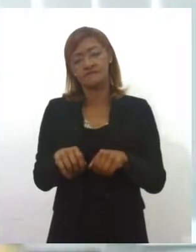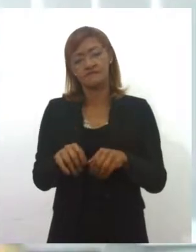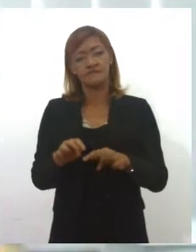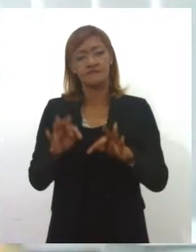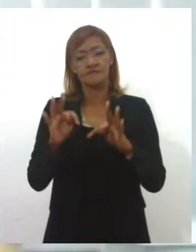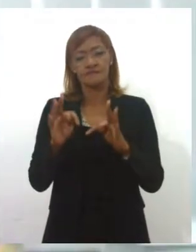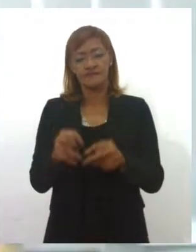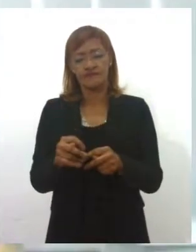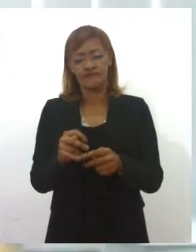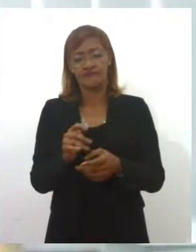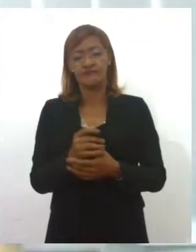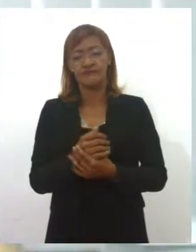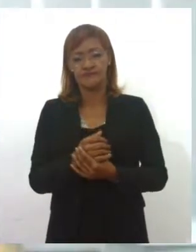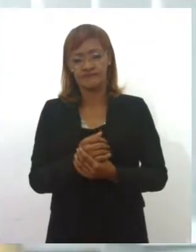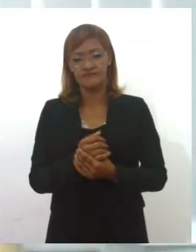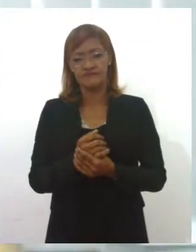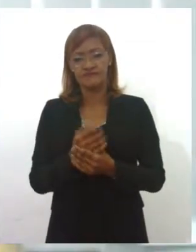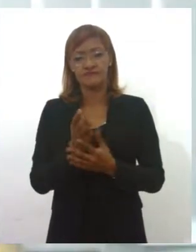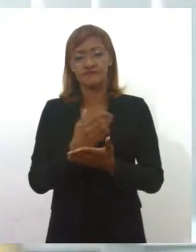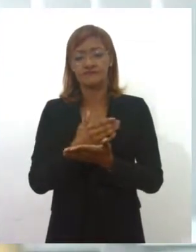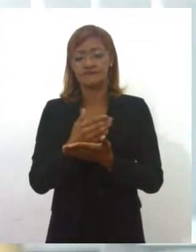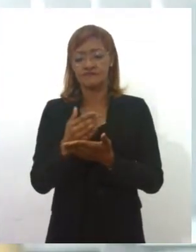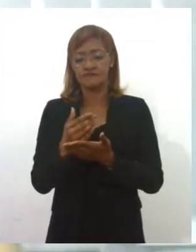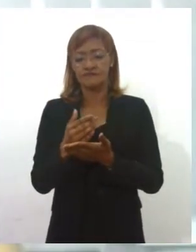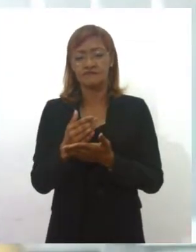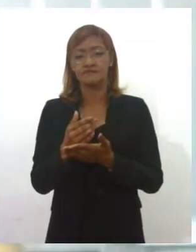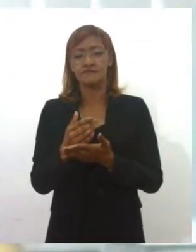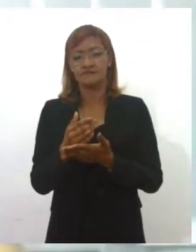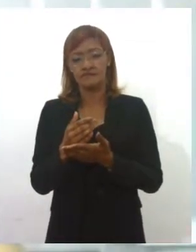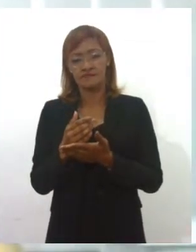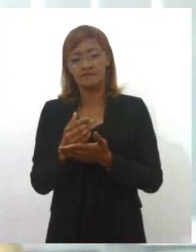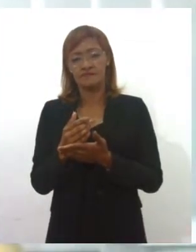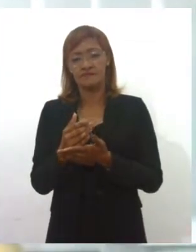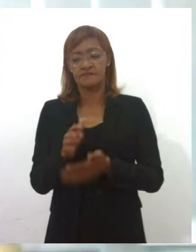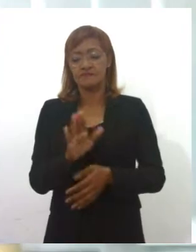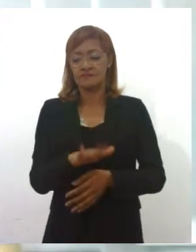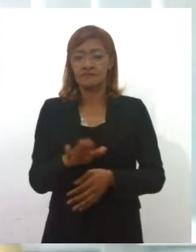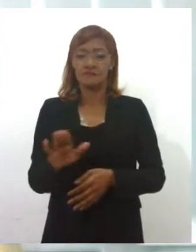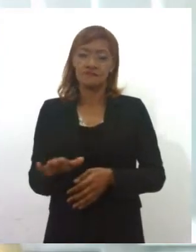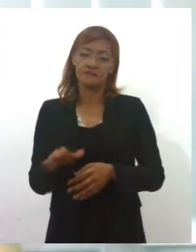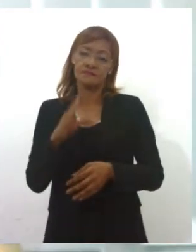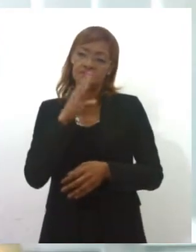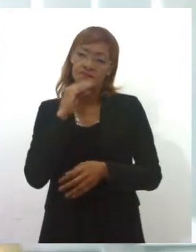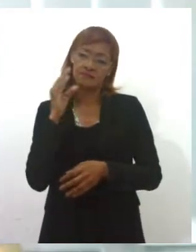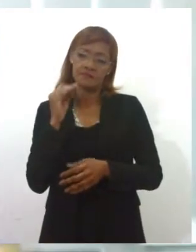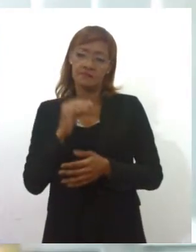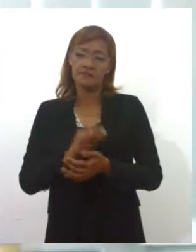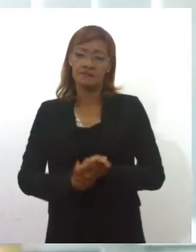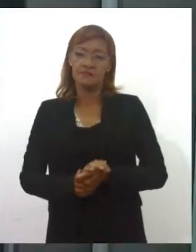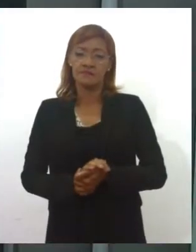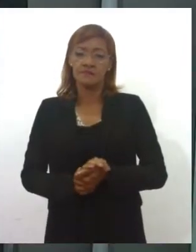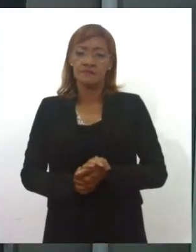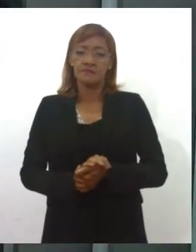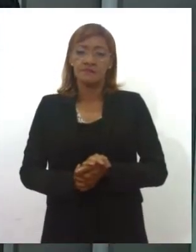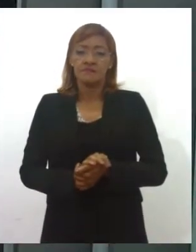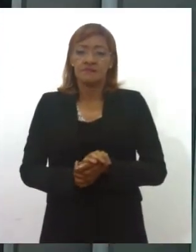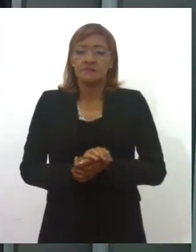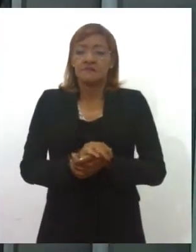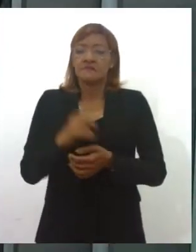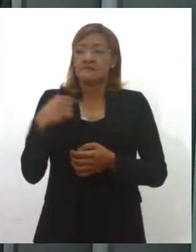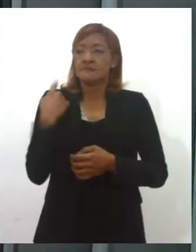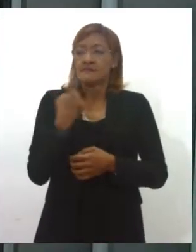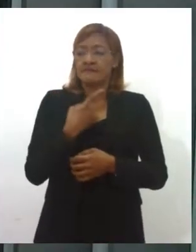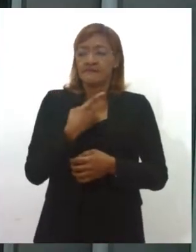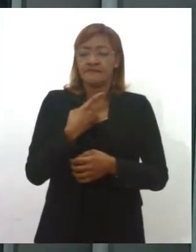for Tudo começa na base seria nas crianças na adolescência e aí a gente percebe que